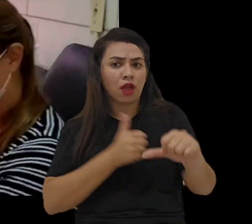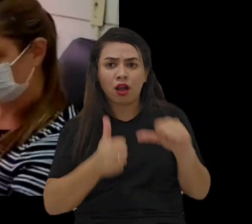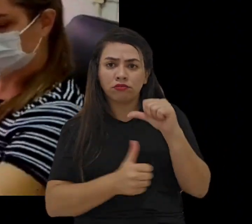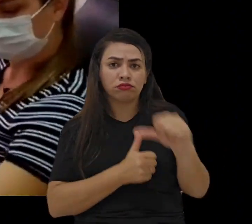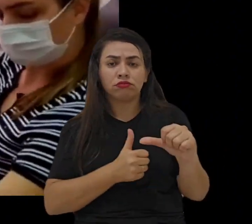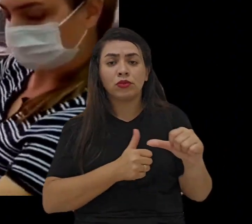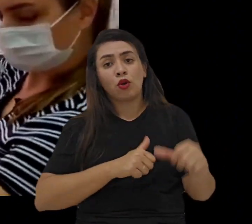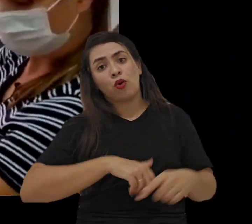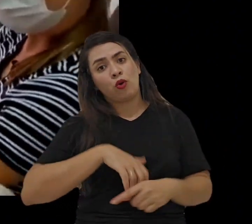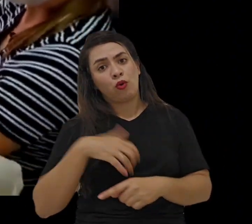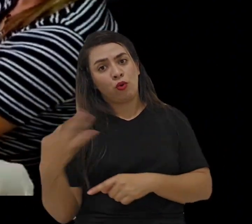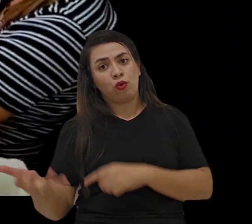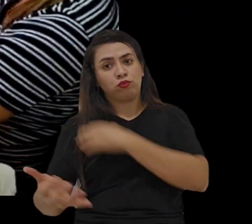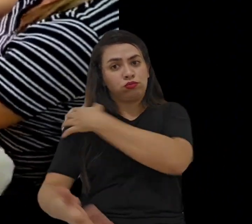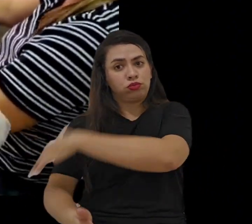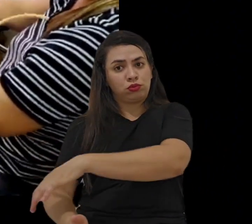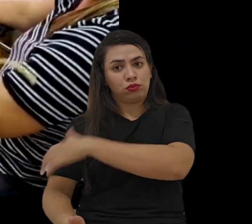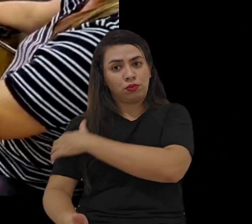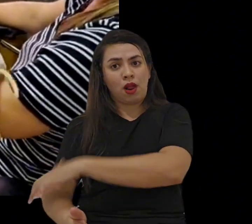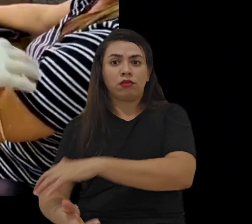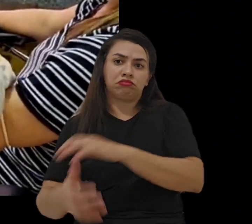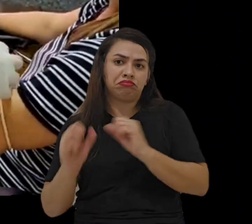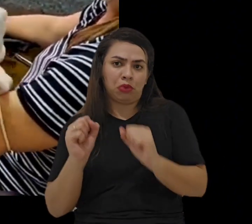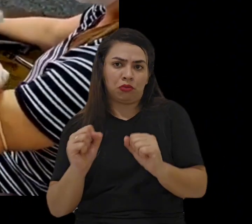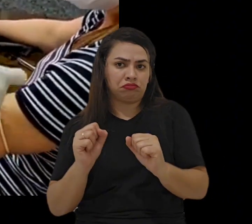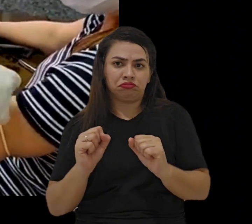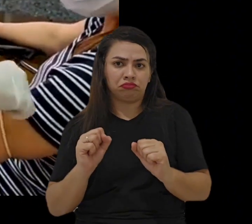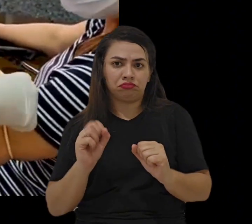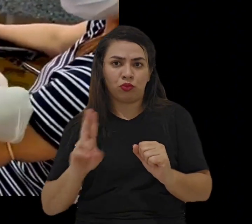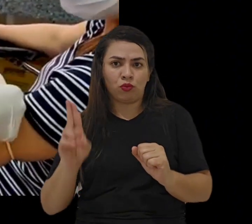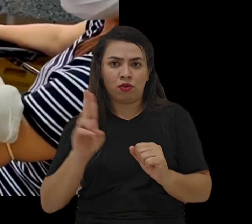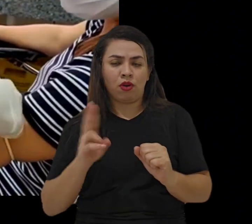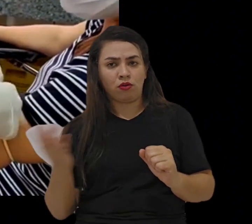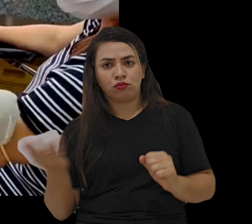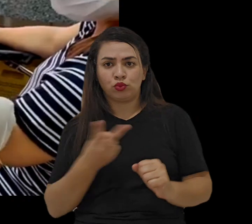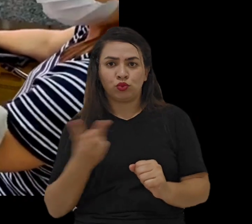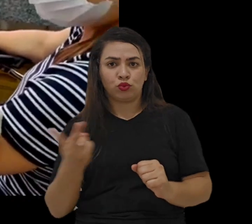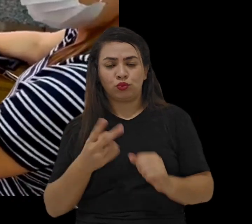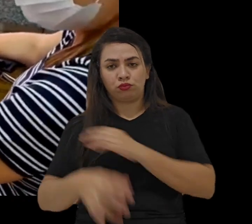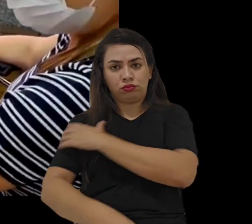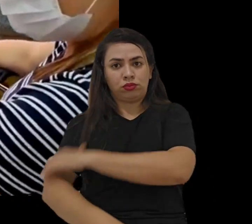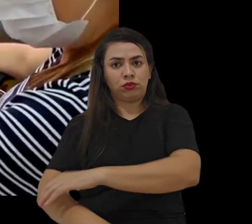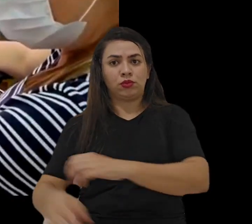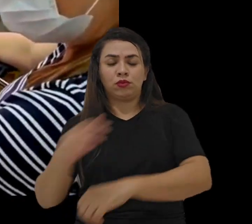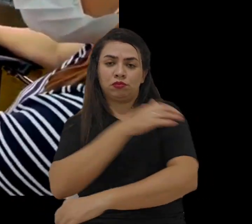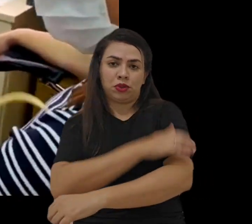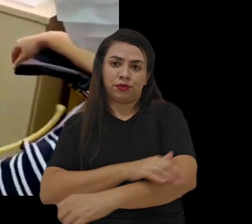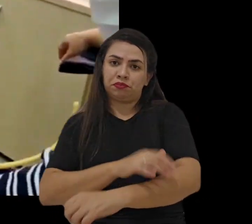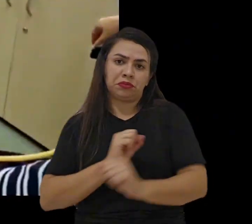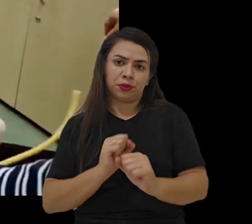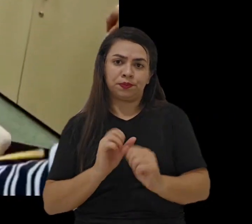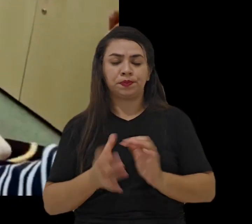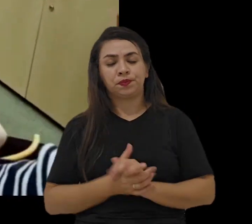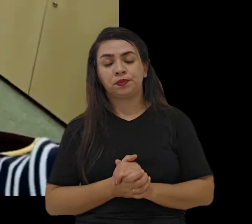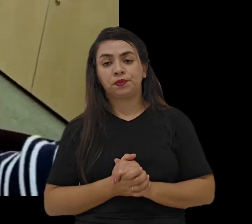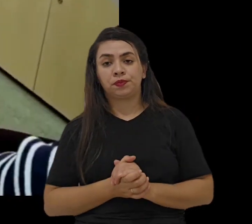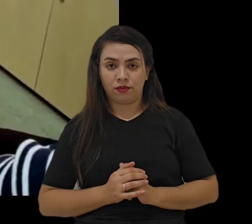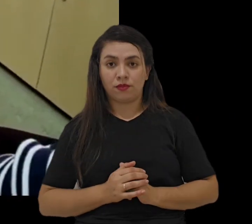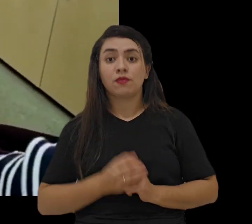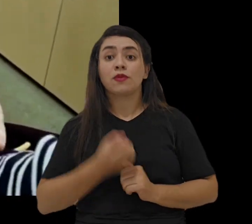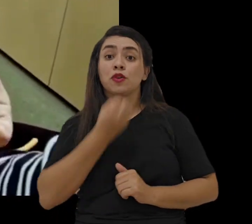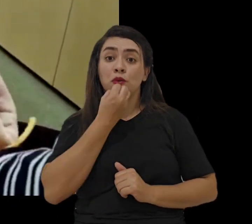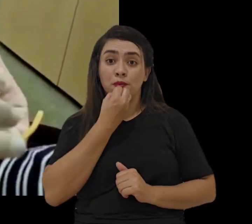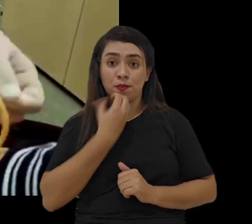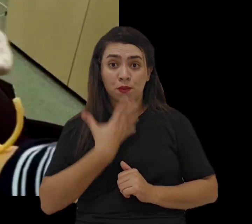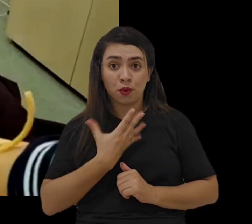outro braço, coloca o garrote também assim, olha a mesma coisa, ó, a parte de baixo, joga para cima, faz um